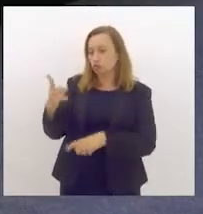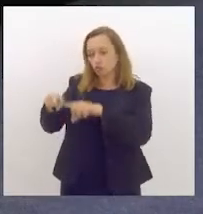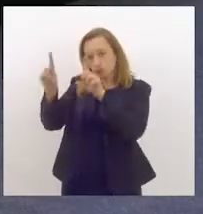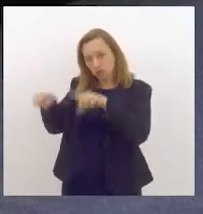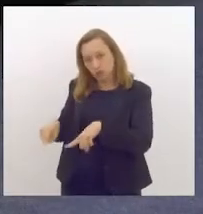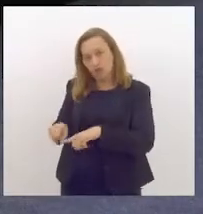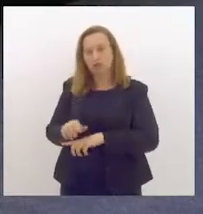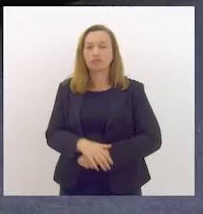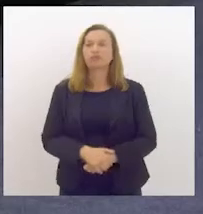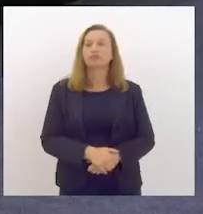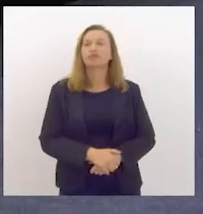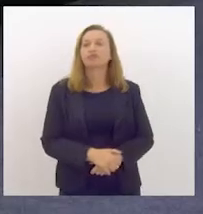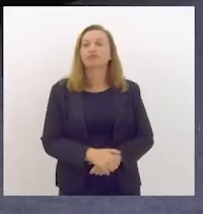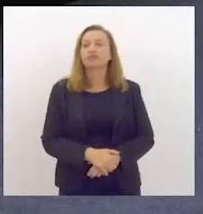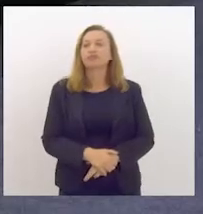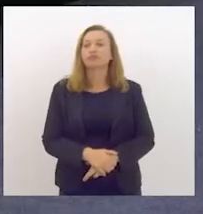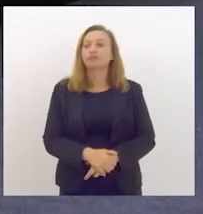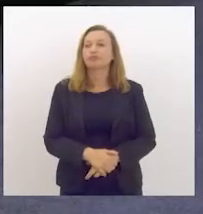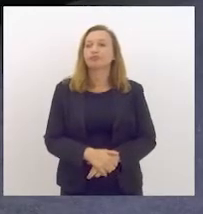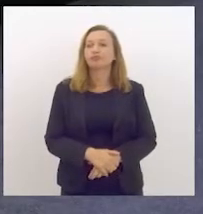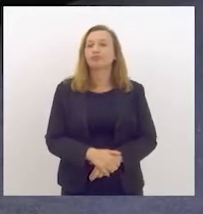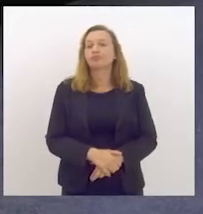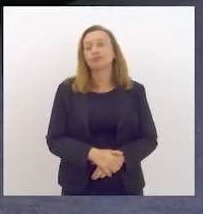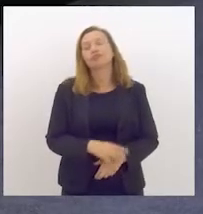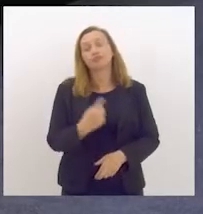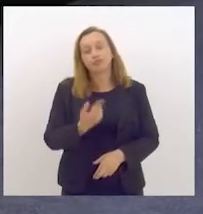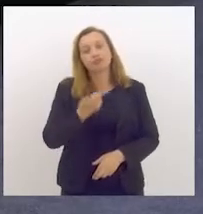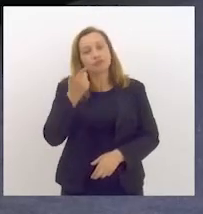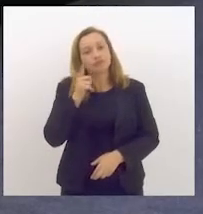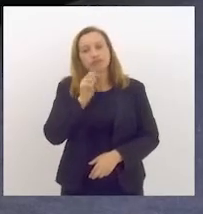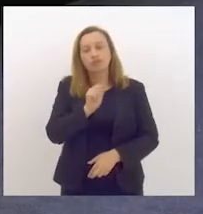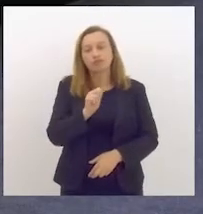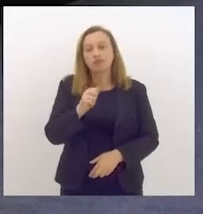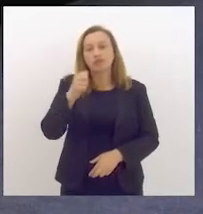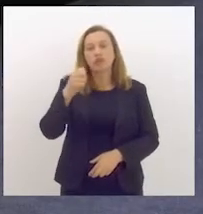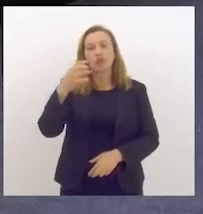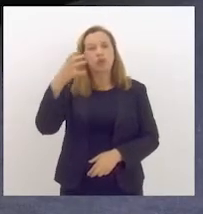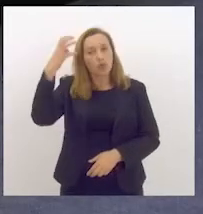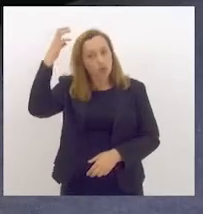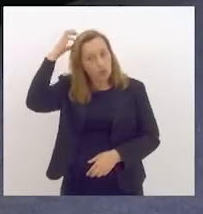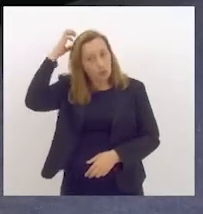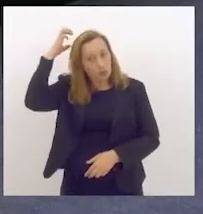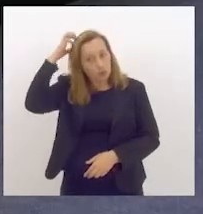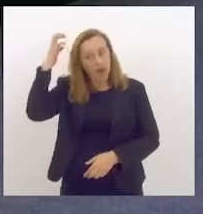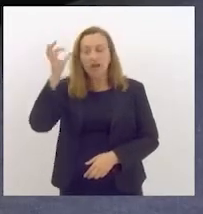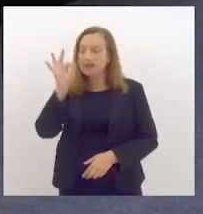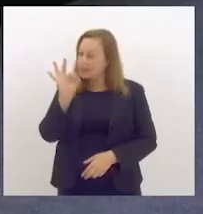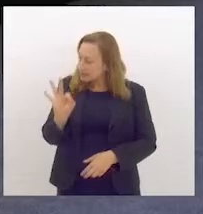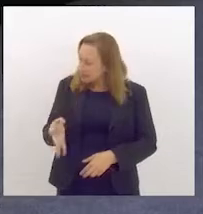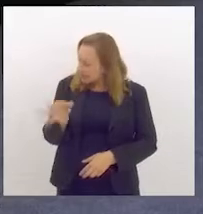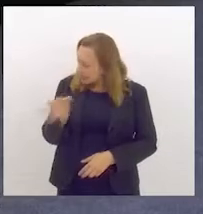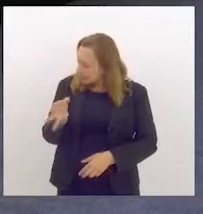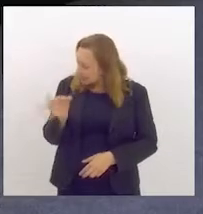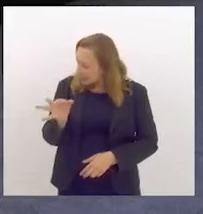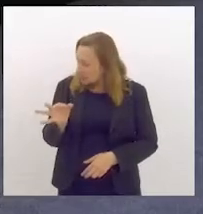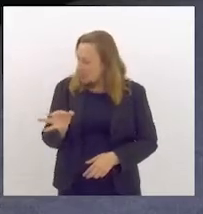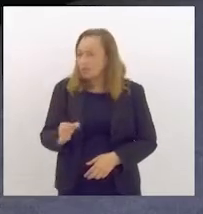funcionário e a gente consiga punir punir adequadamente